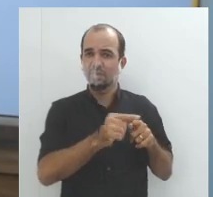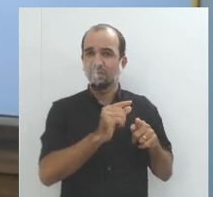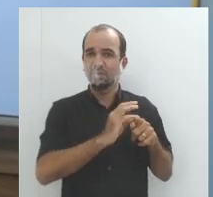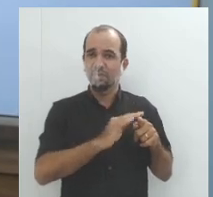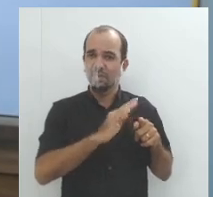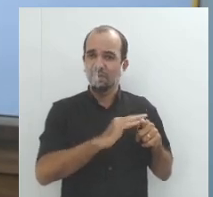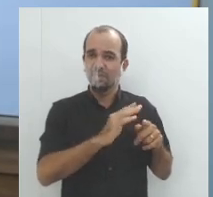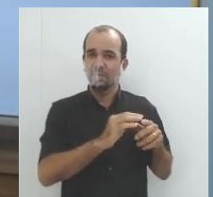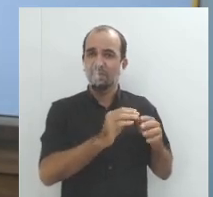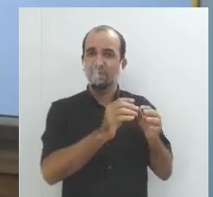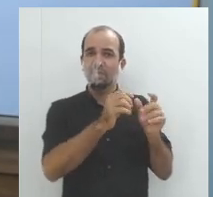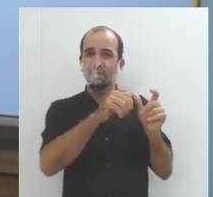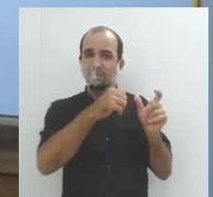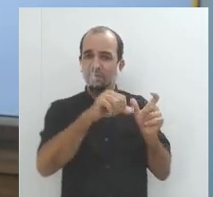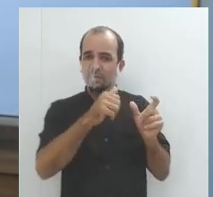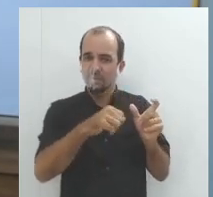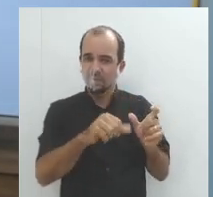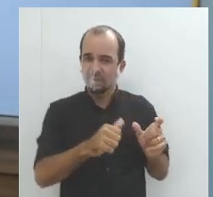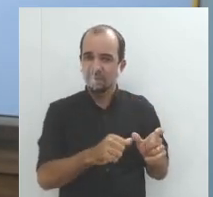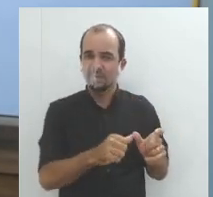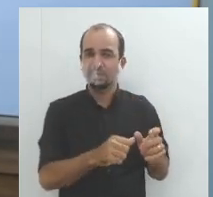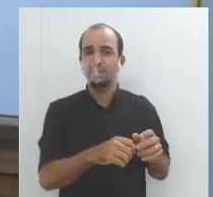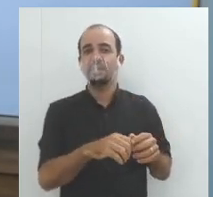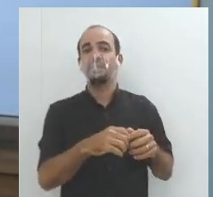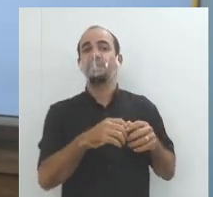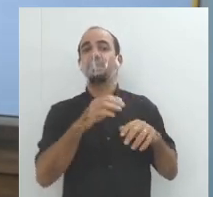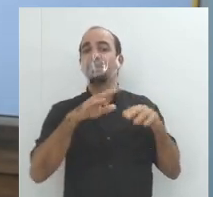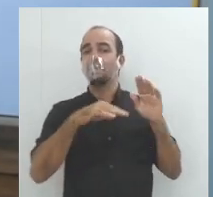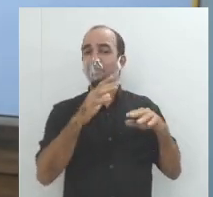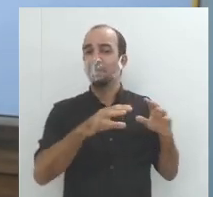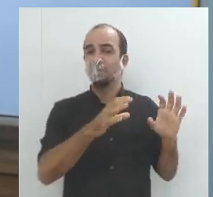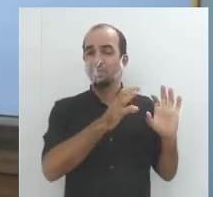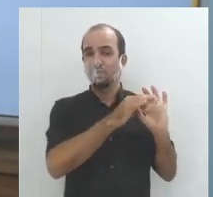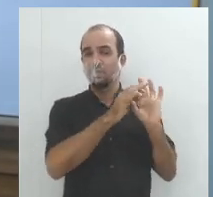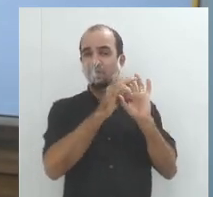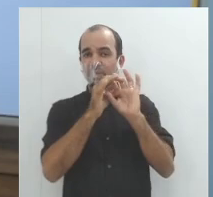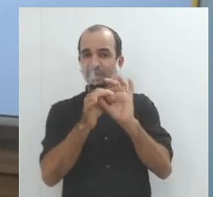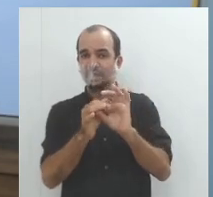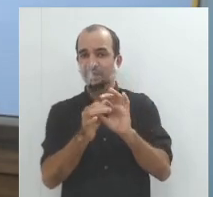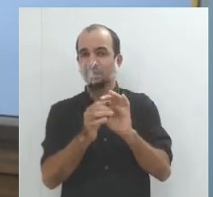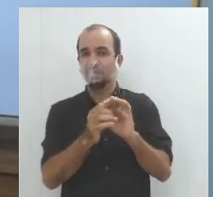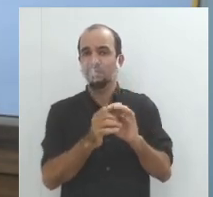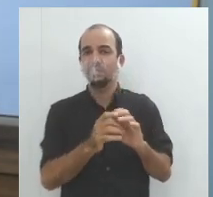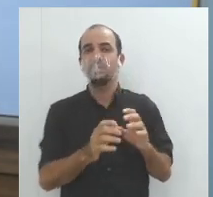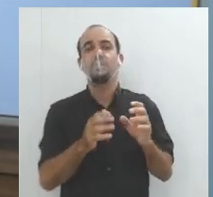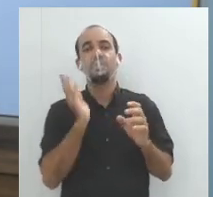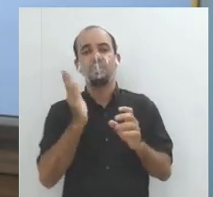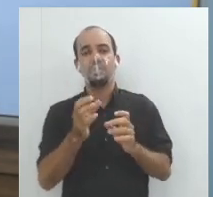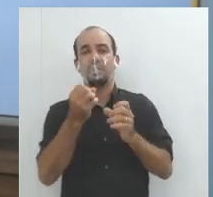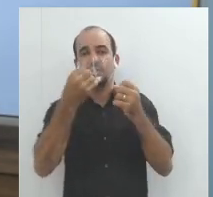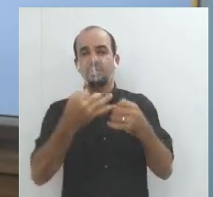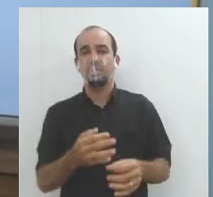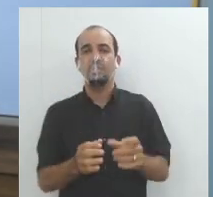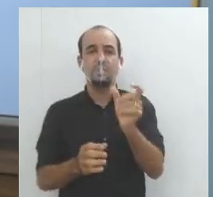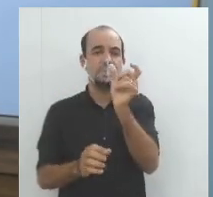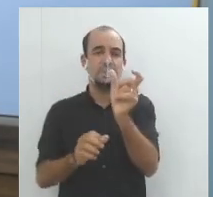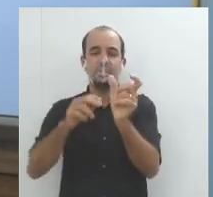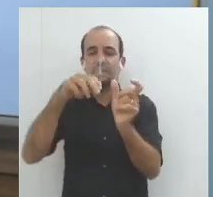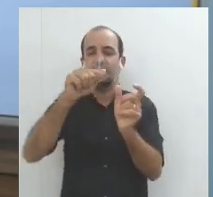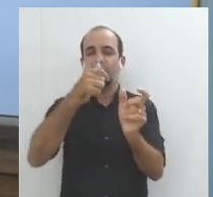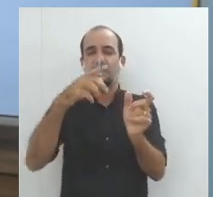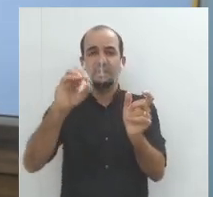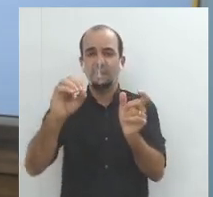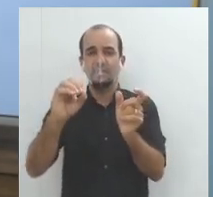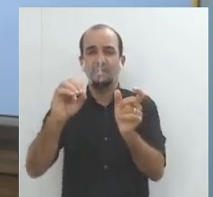depender do contexto. E até apresentei a palavra não em uma situação que ela não é advérbio.